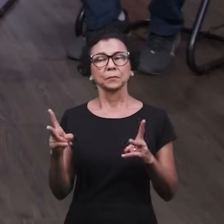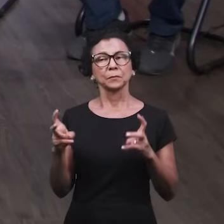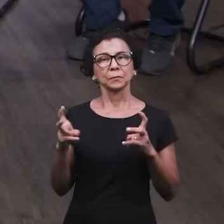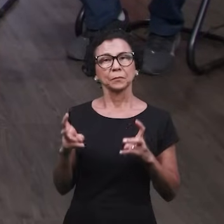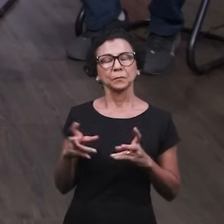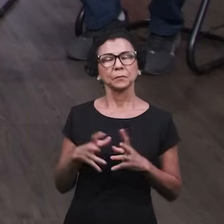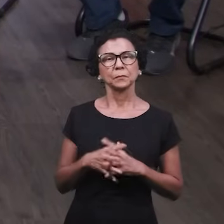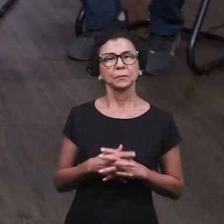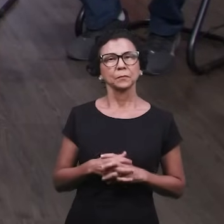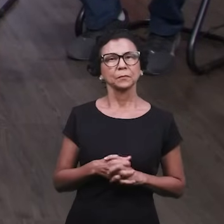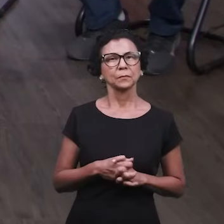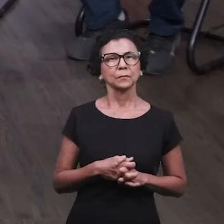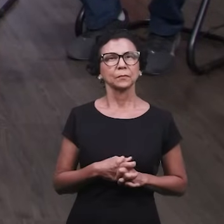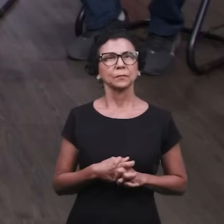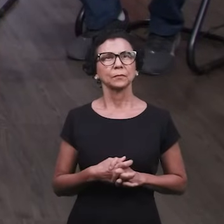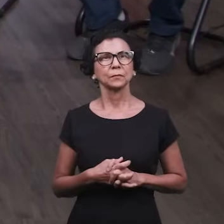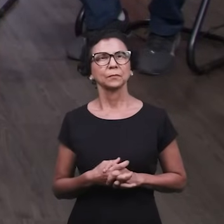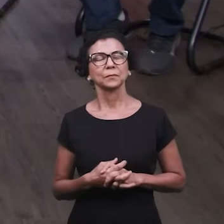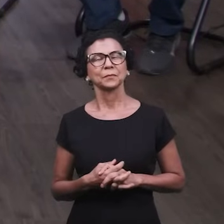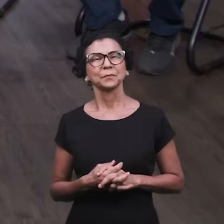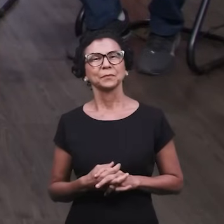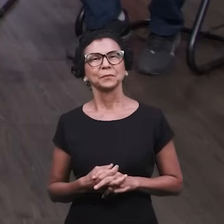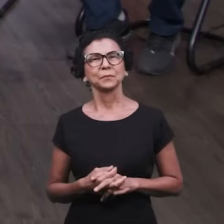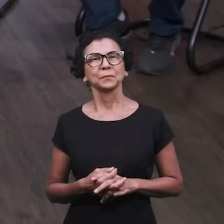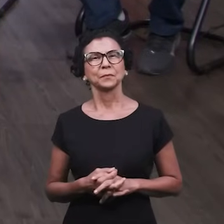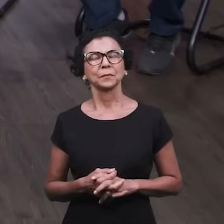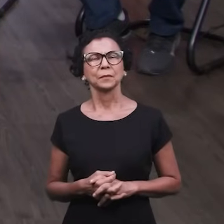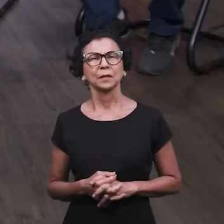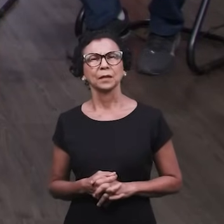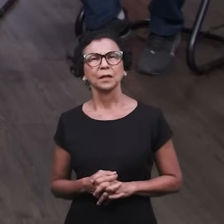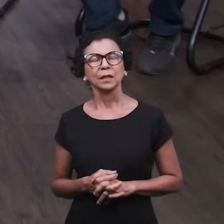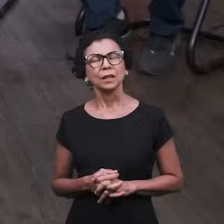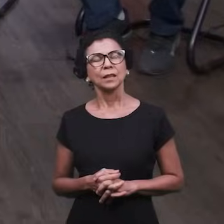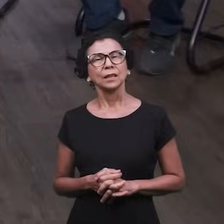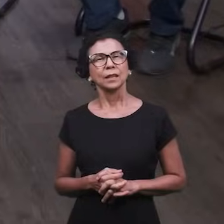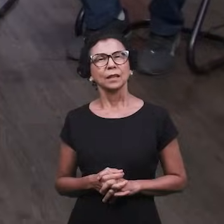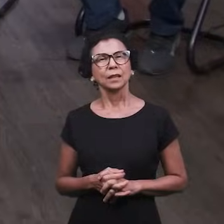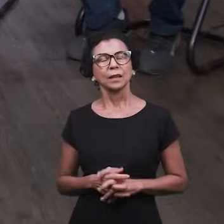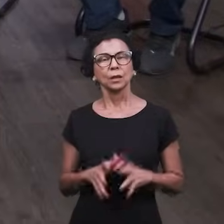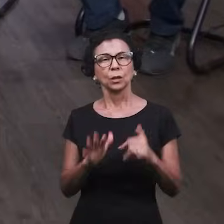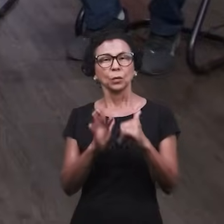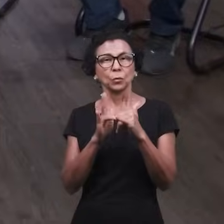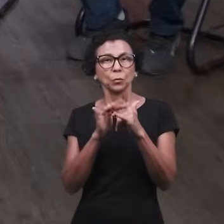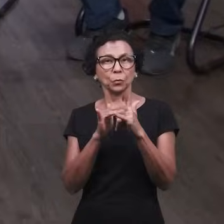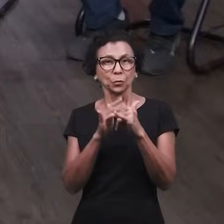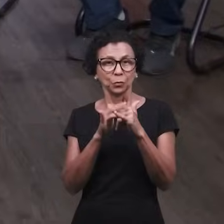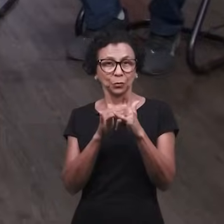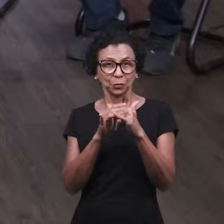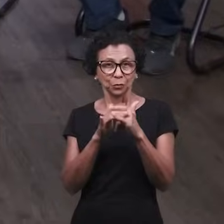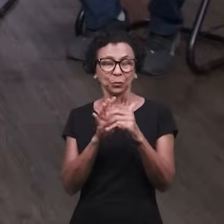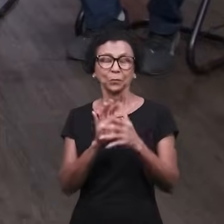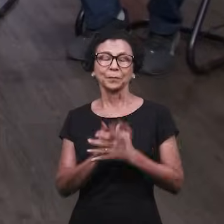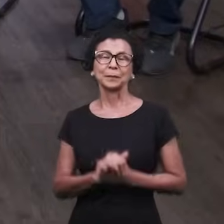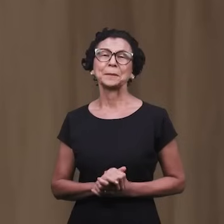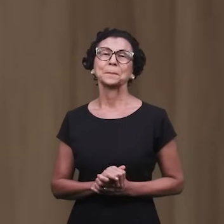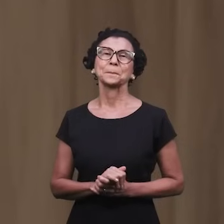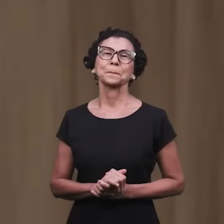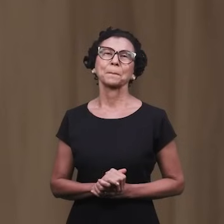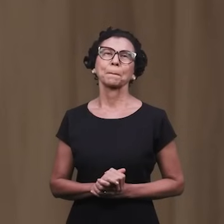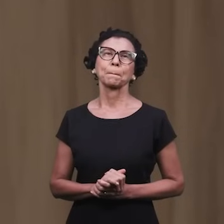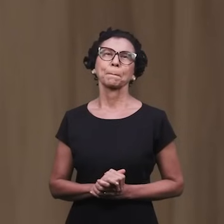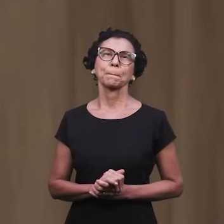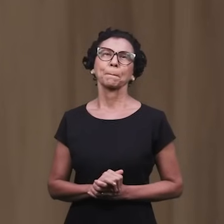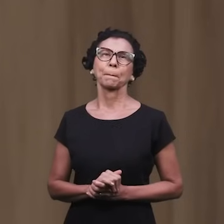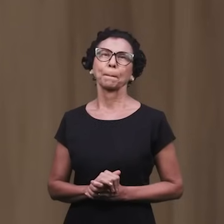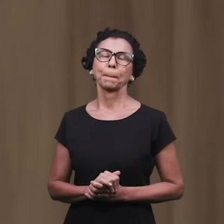que eu percebo, eu usava mais o meu YouTube, né? Tem um canal onde eu tocava os arranjos e ajudava os